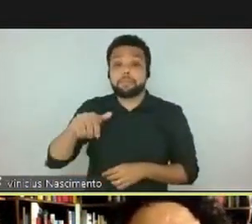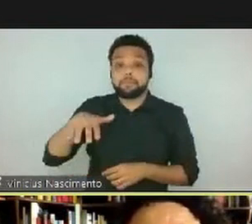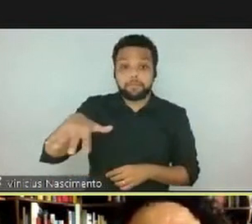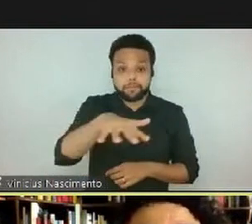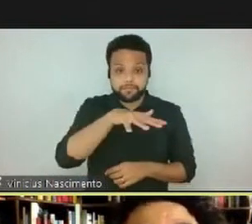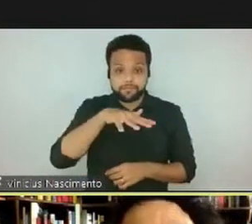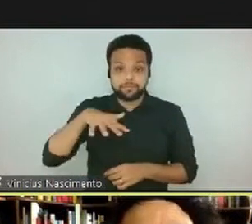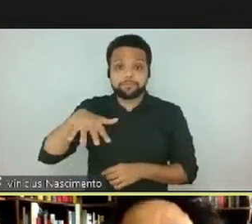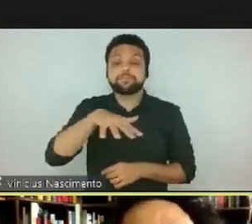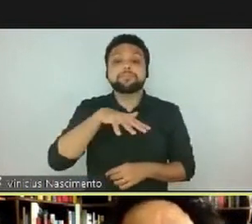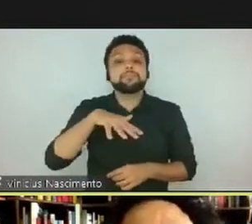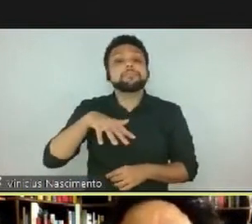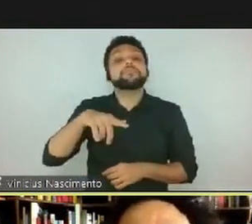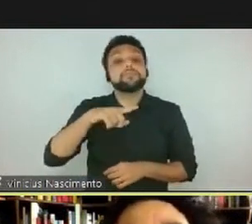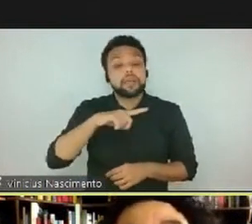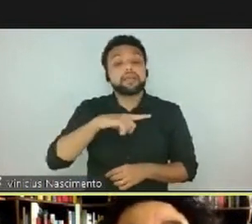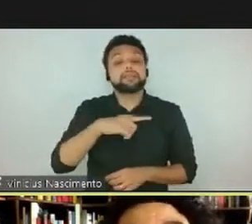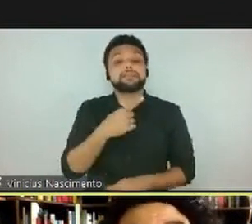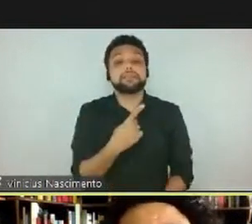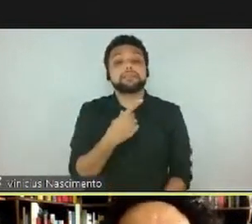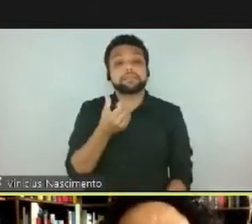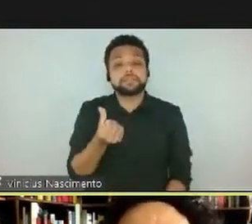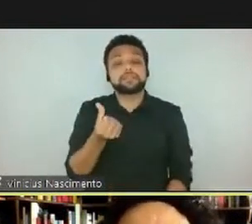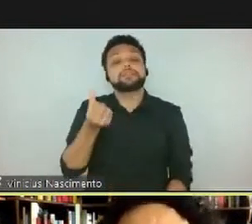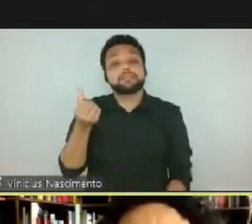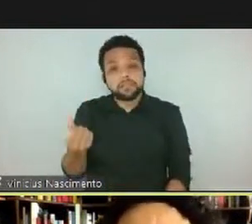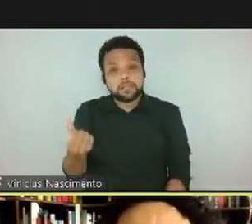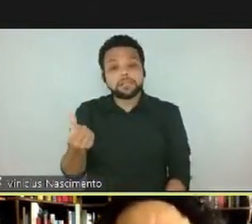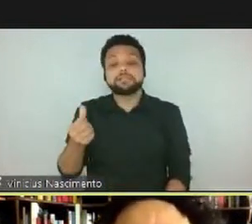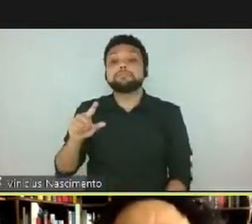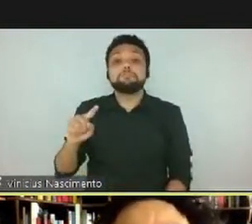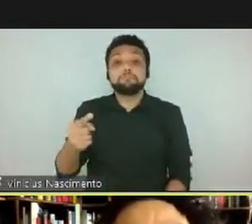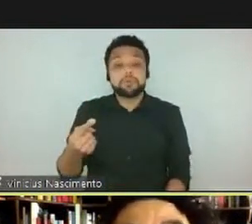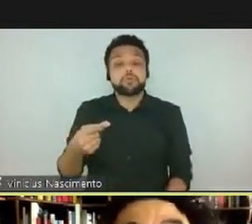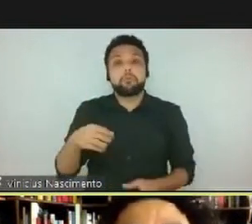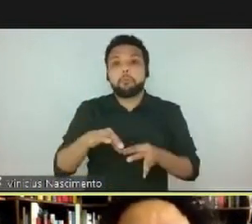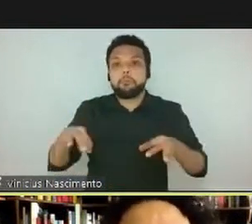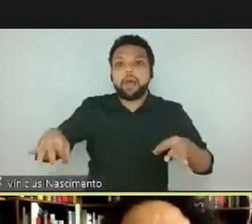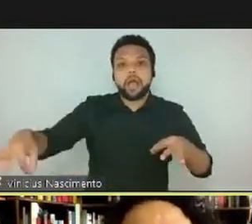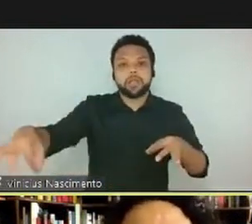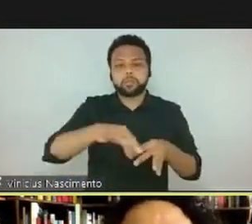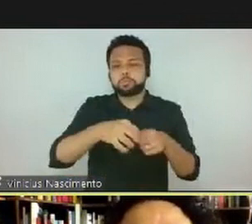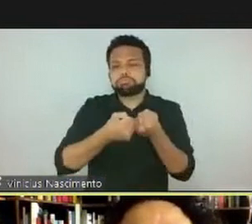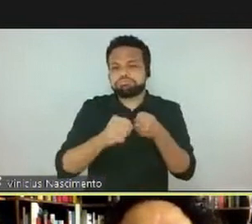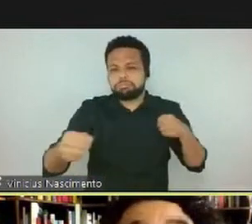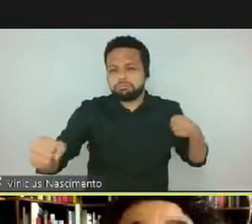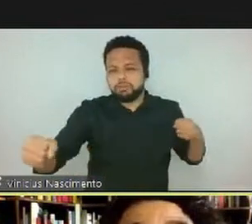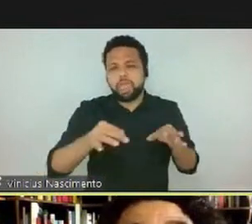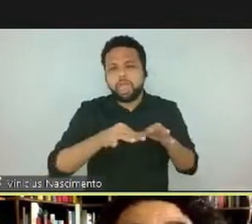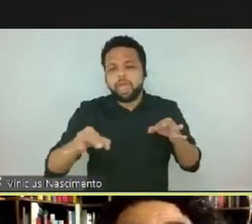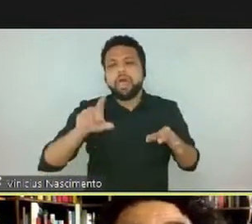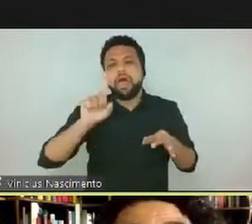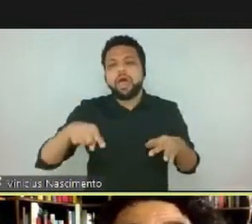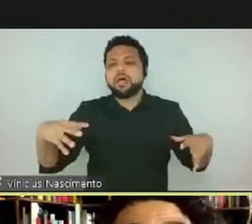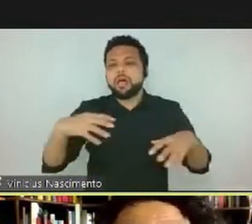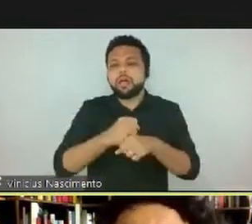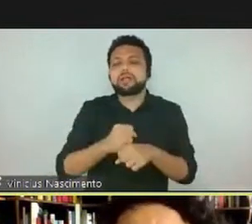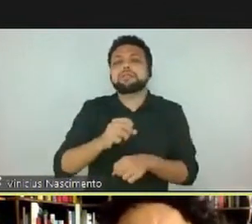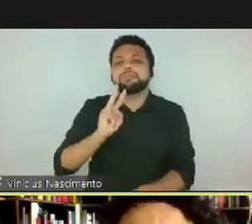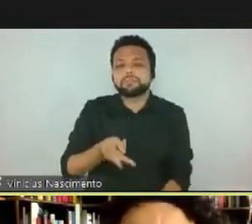é constituída por 166,6 mil metros quadrados, com aproximadamente